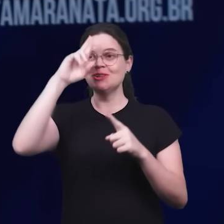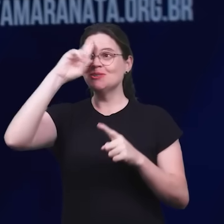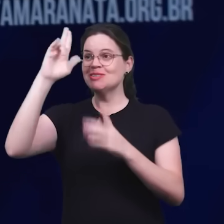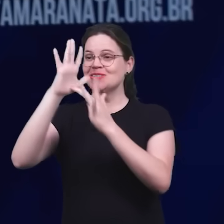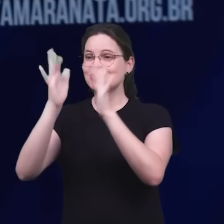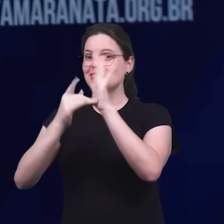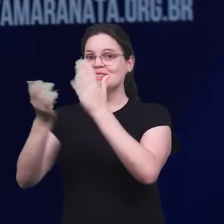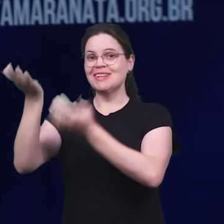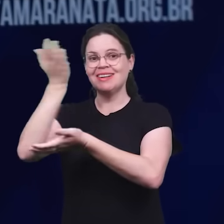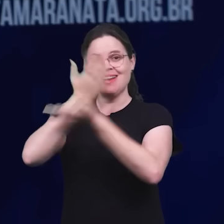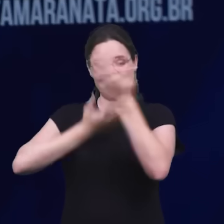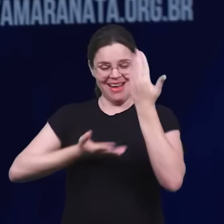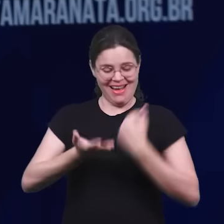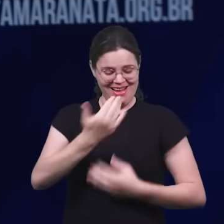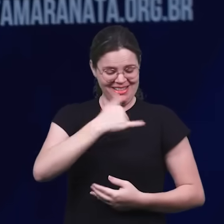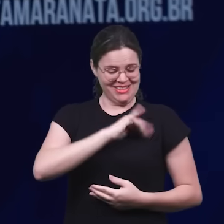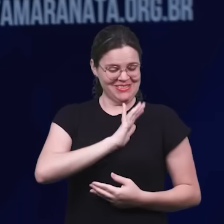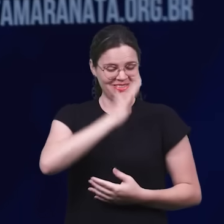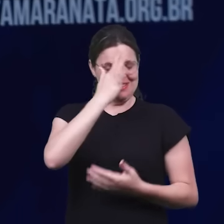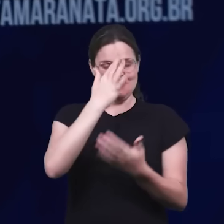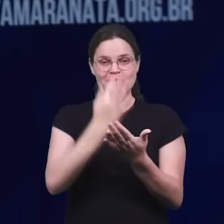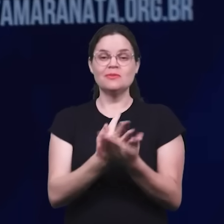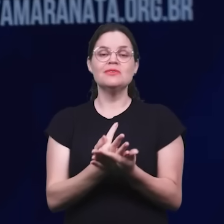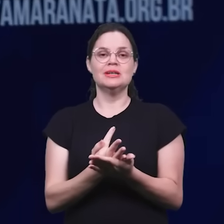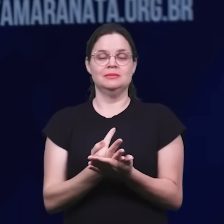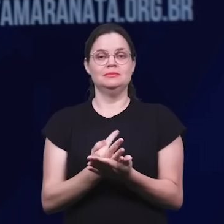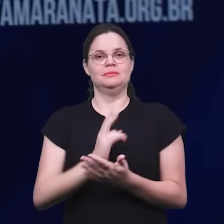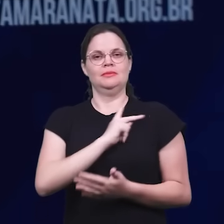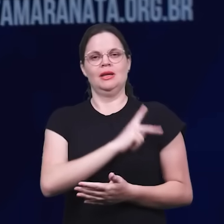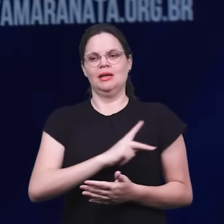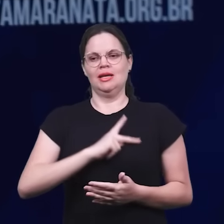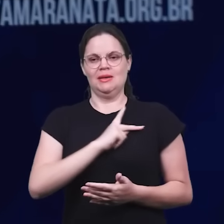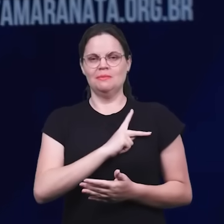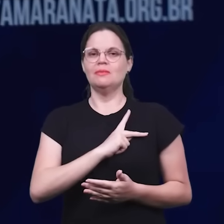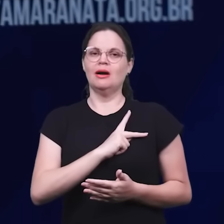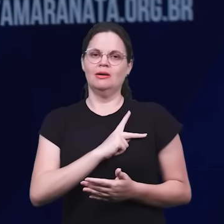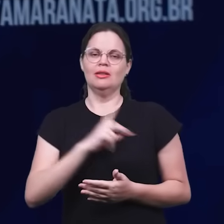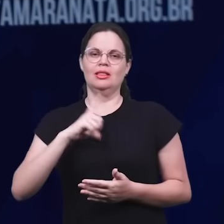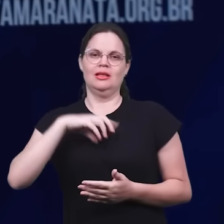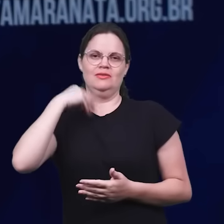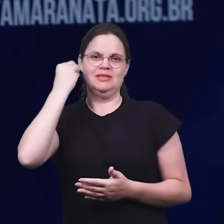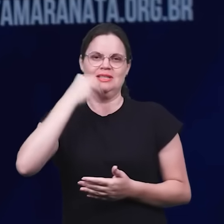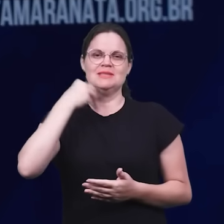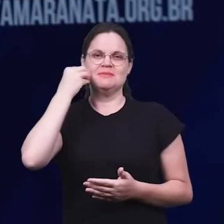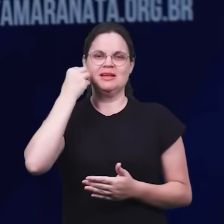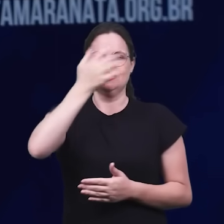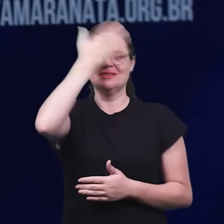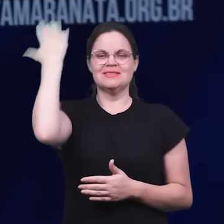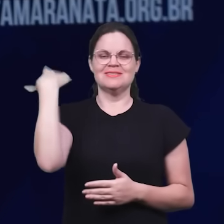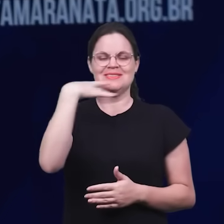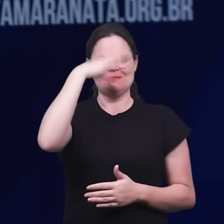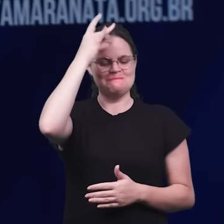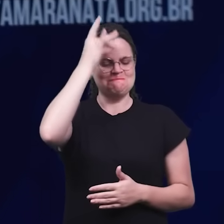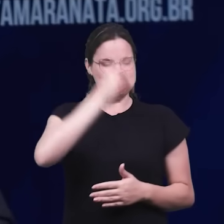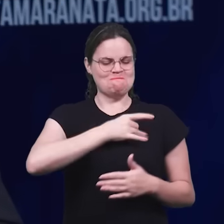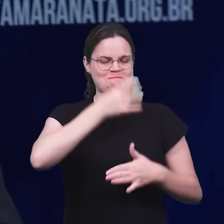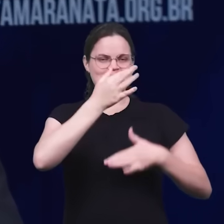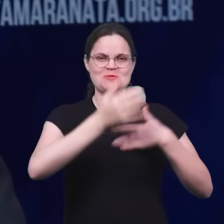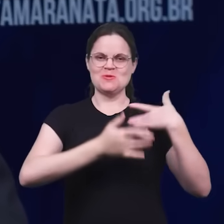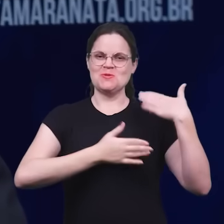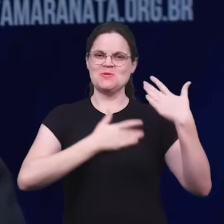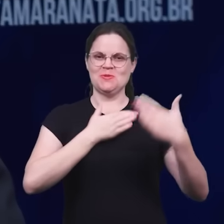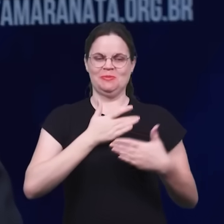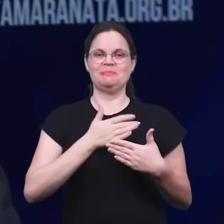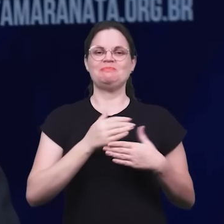vida do homem. Agora, Paulo vai viver essa vida conduzida pelo Espírito Santo, cheio do Espírito Santo.